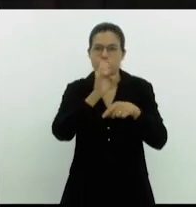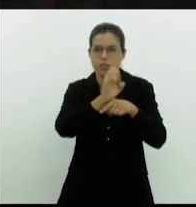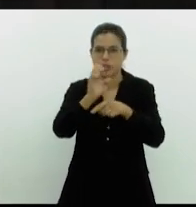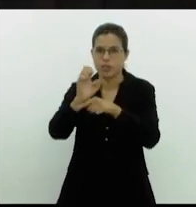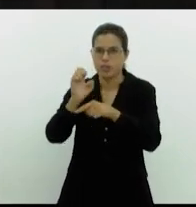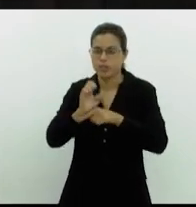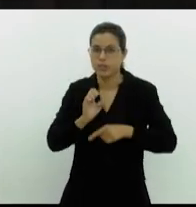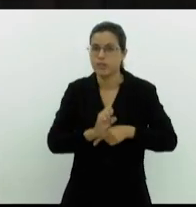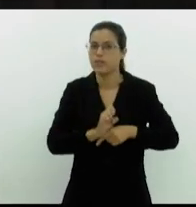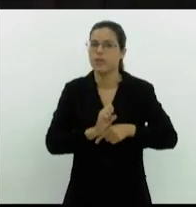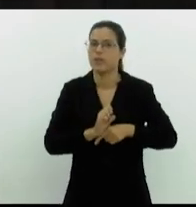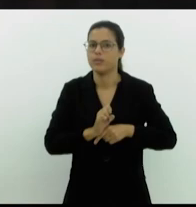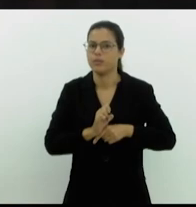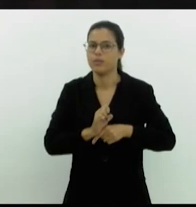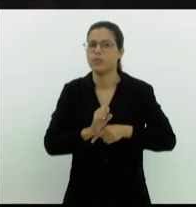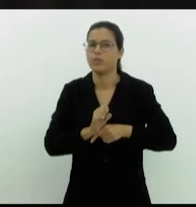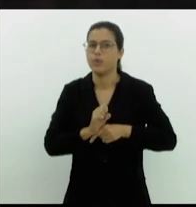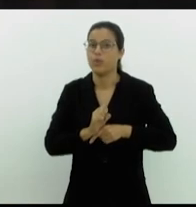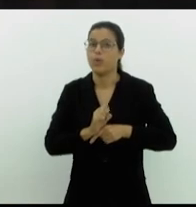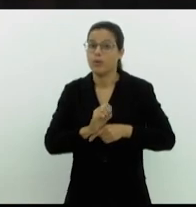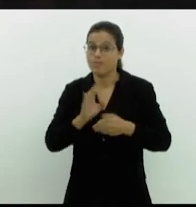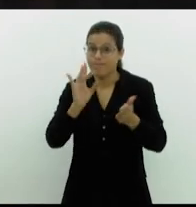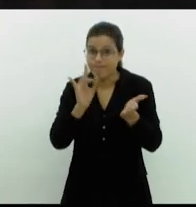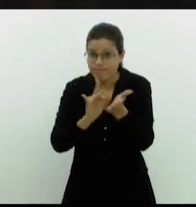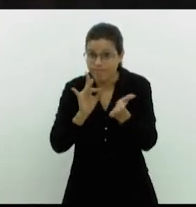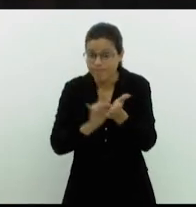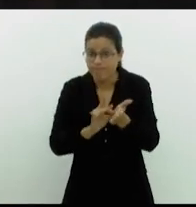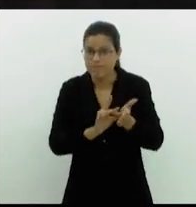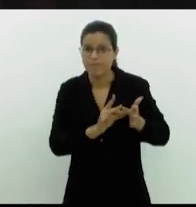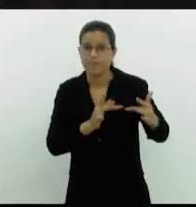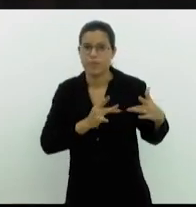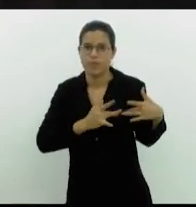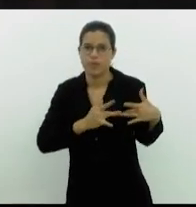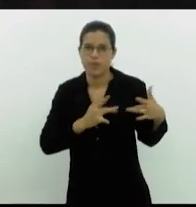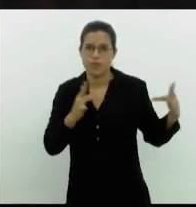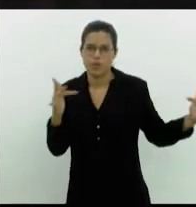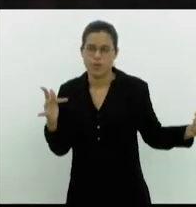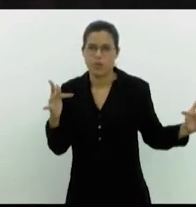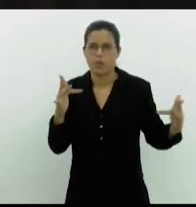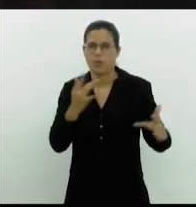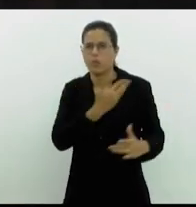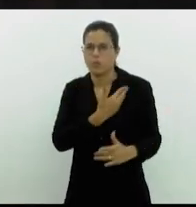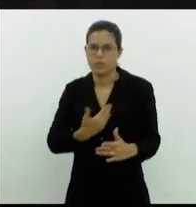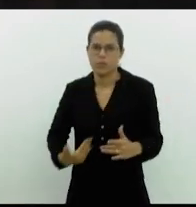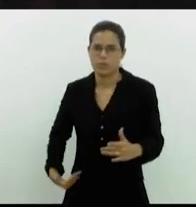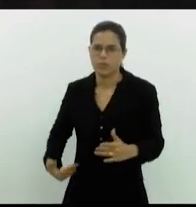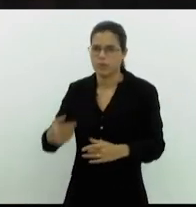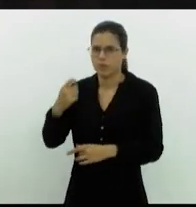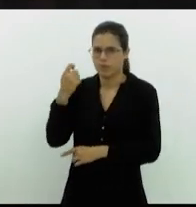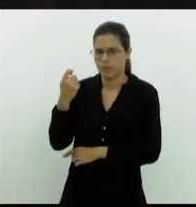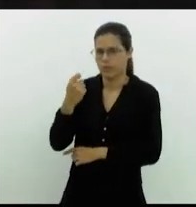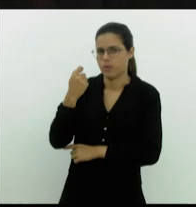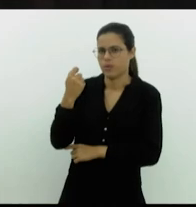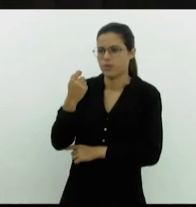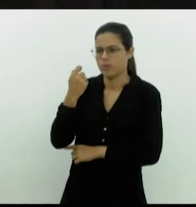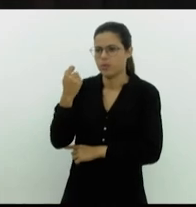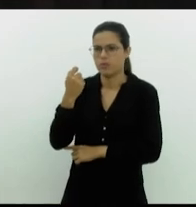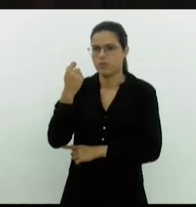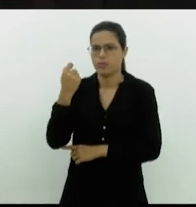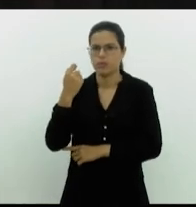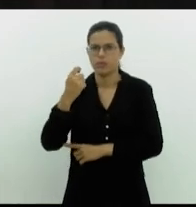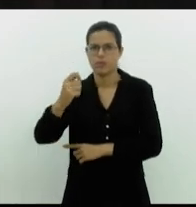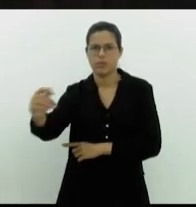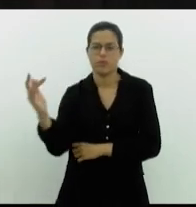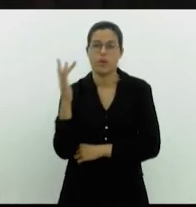serem efetivamente solidários com o governo do Rio Grande do Sul. Acho eu, por